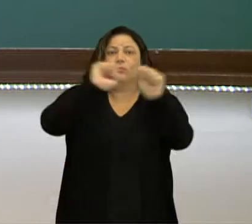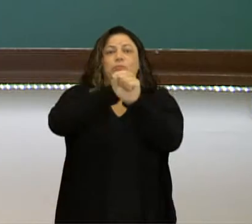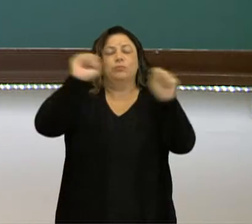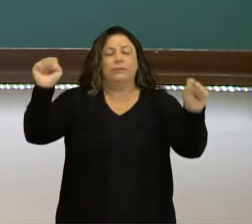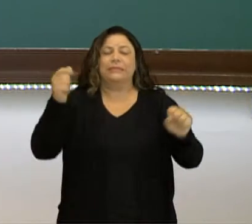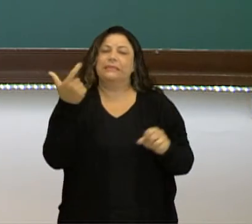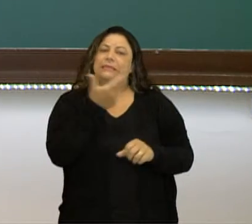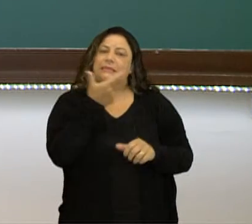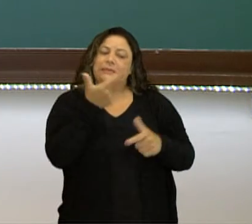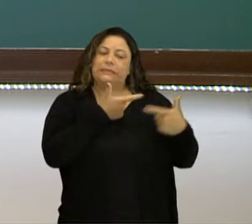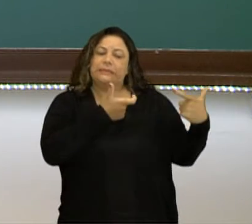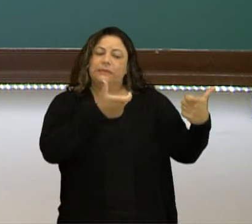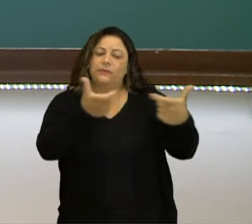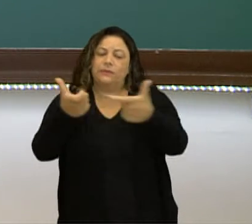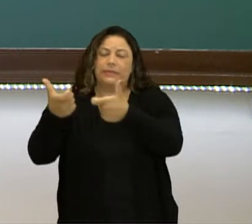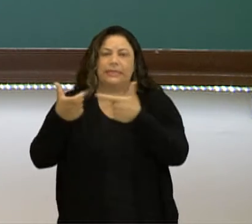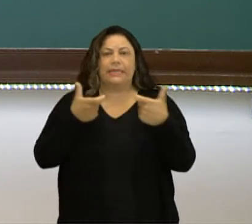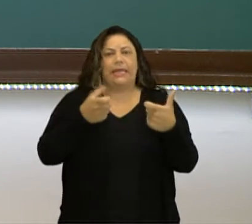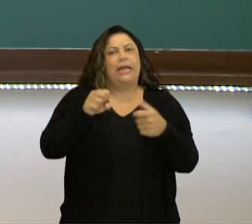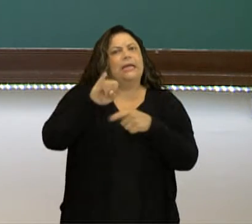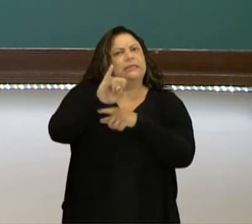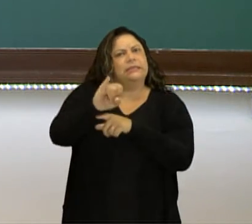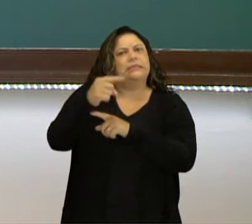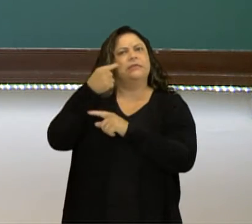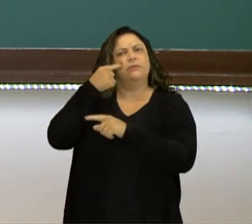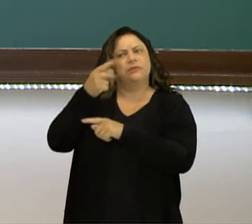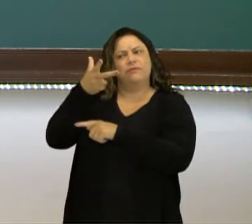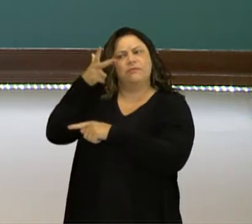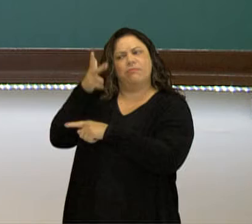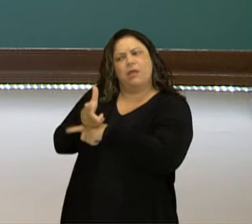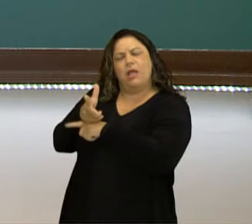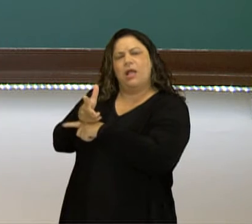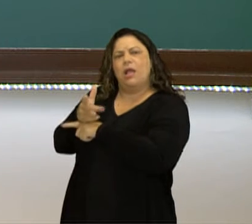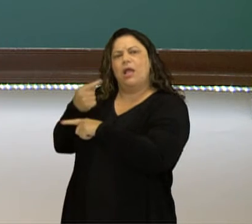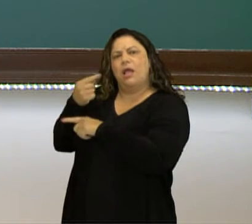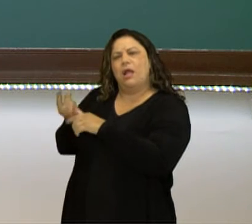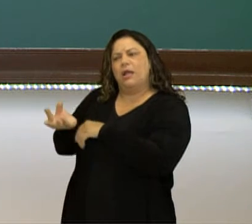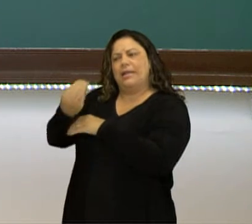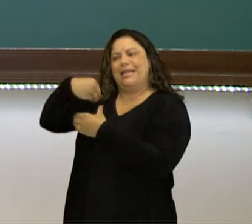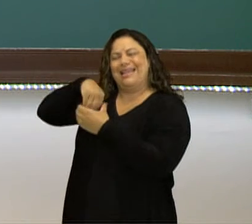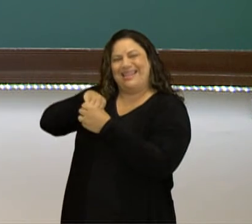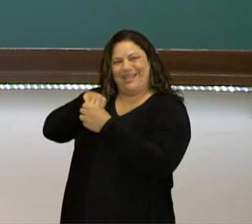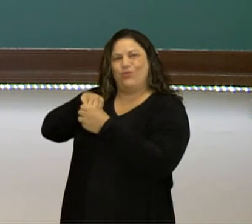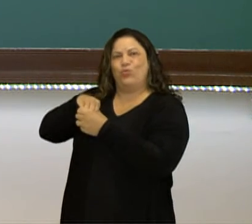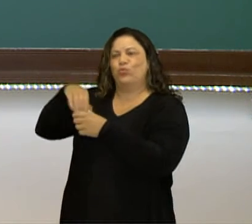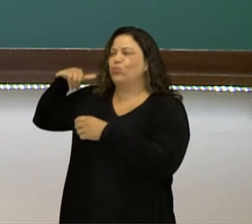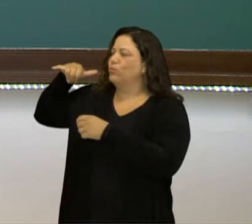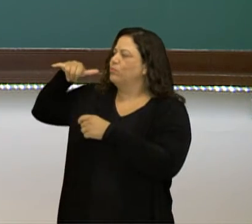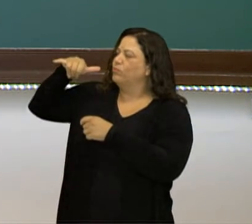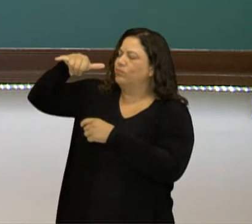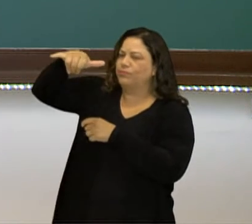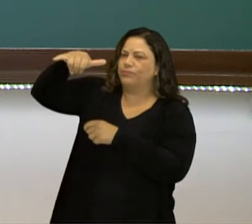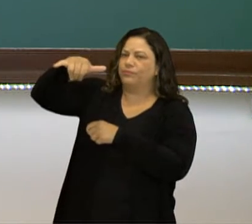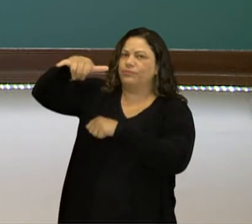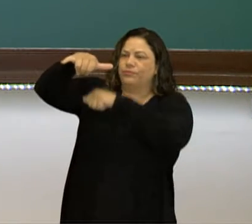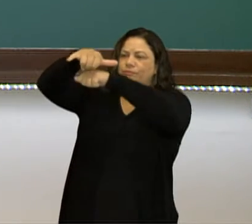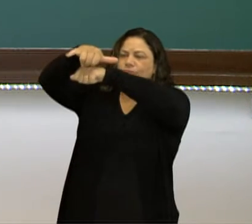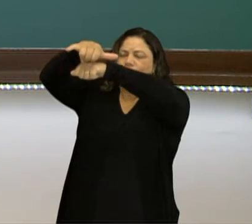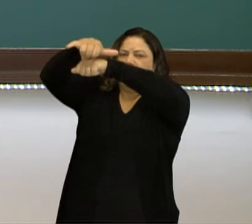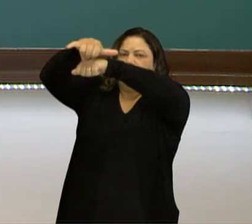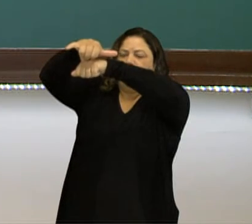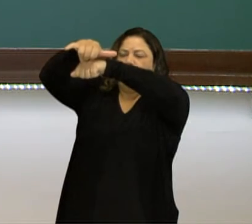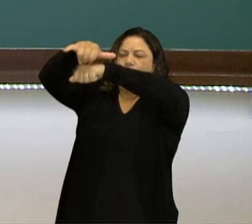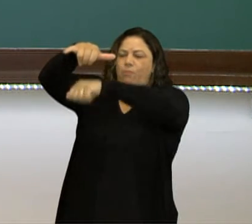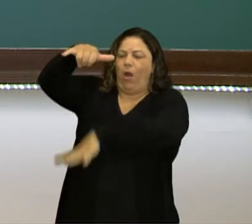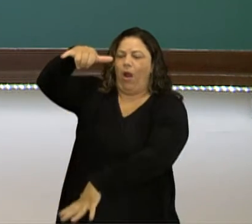fosse, por exemplo, visse a câmera de dentro do avião, você vai perceber que a bomba cai em linha reta. Enquanto que se você tiver